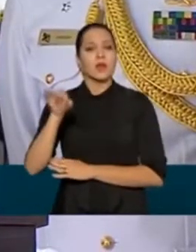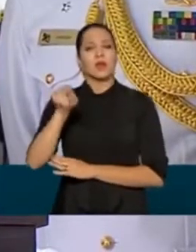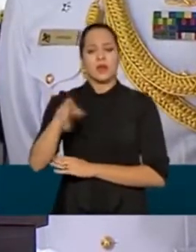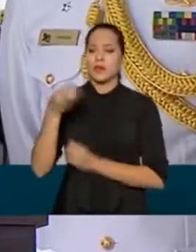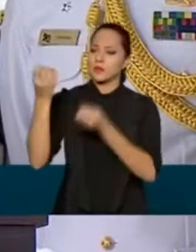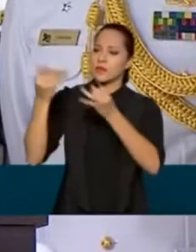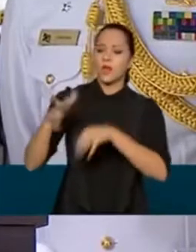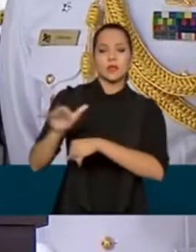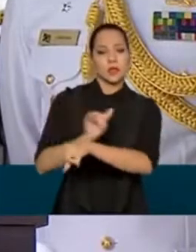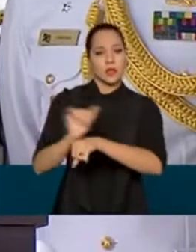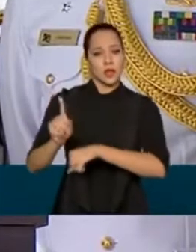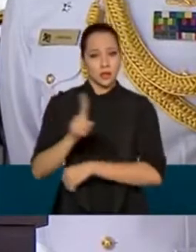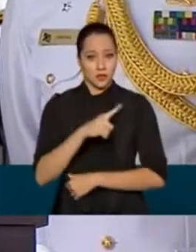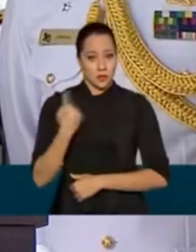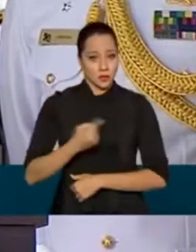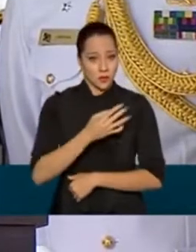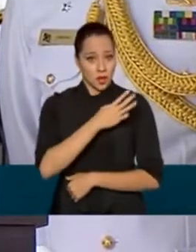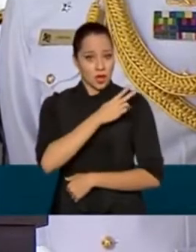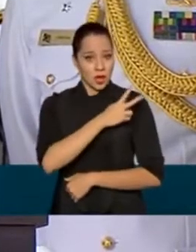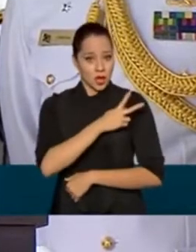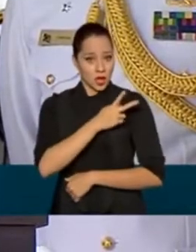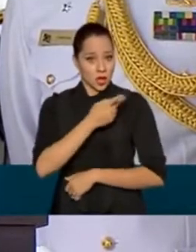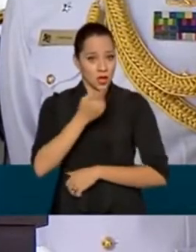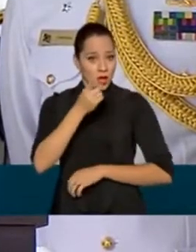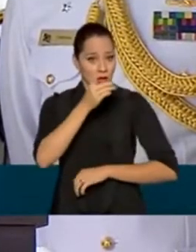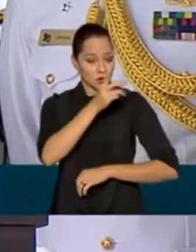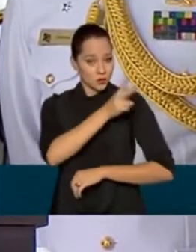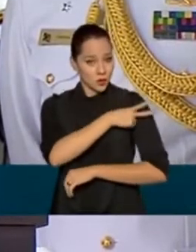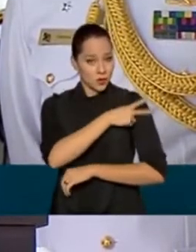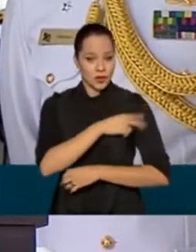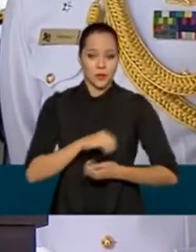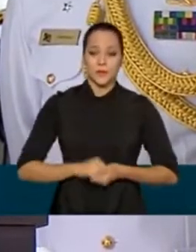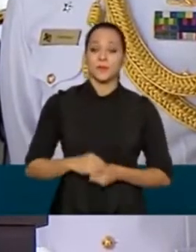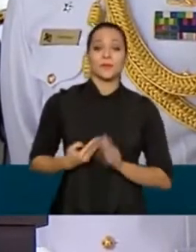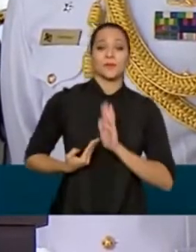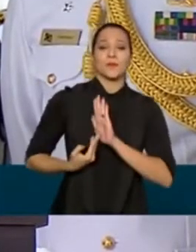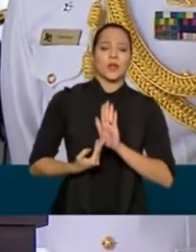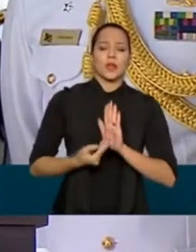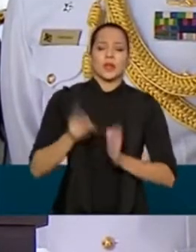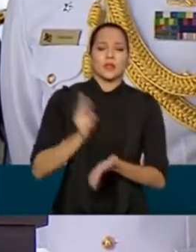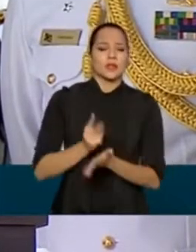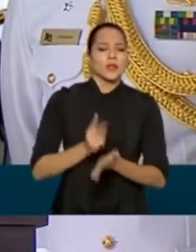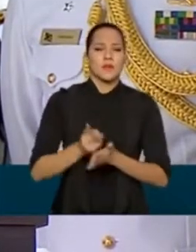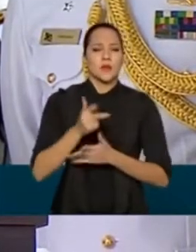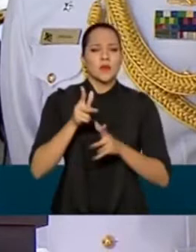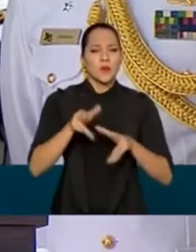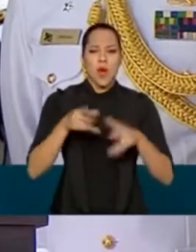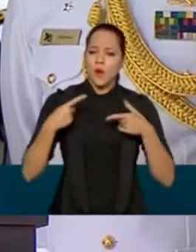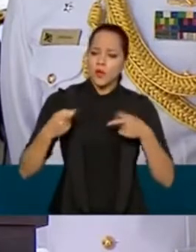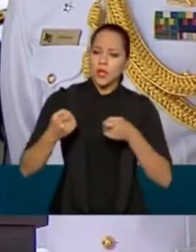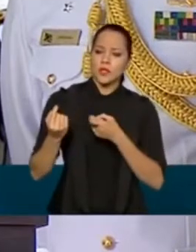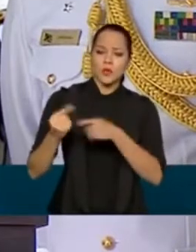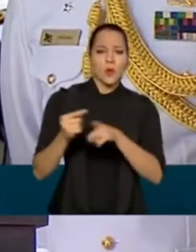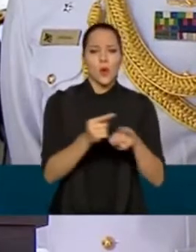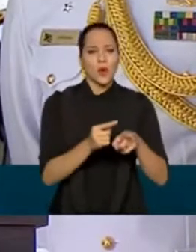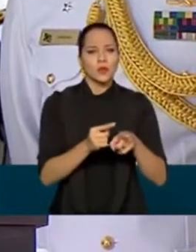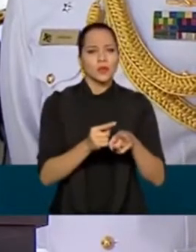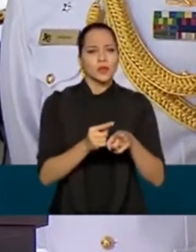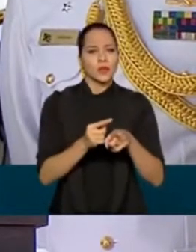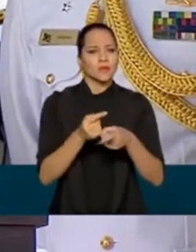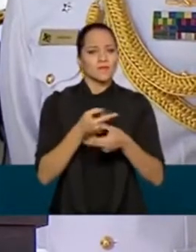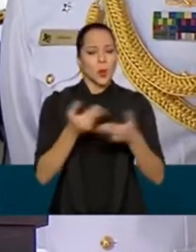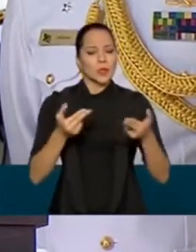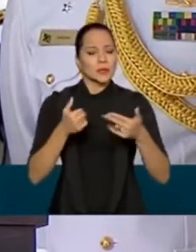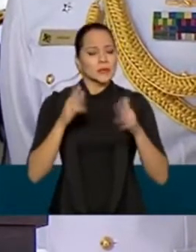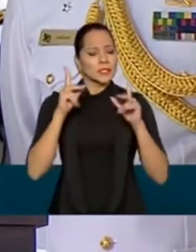comando. A compreensão que estamos em contínuo combate contra ameaças muito